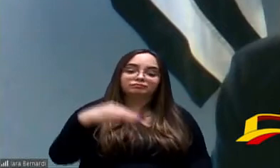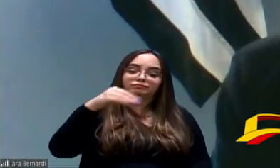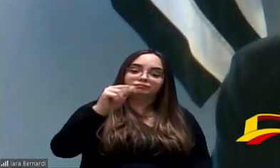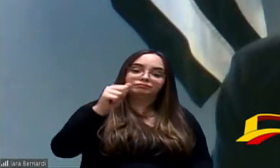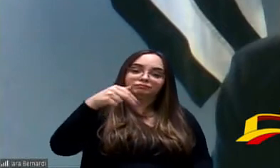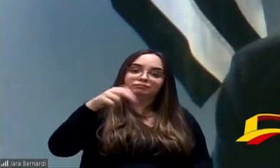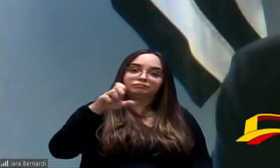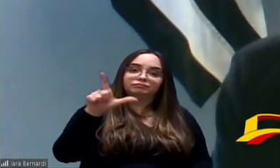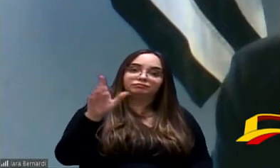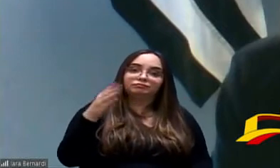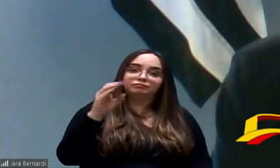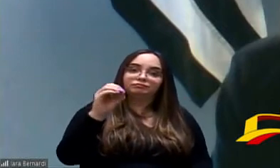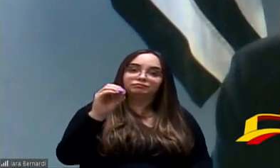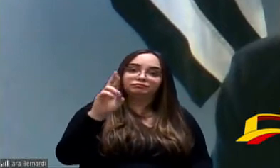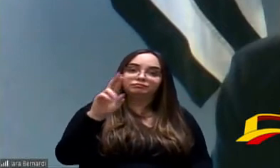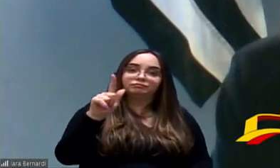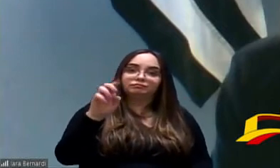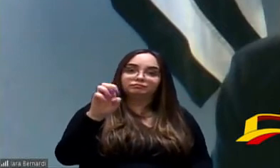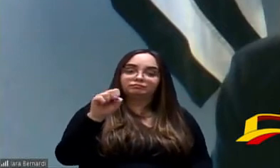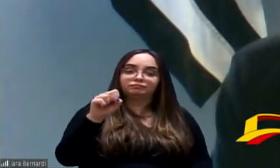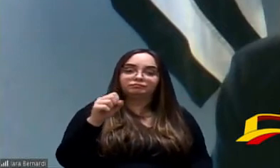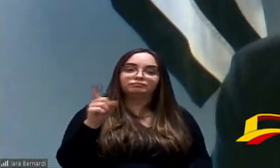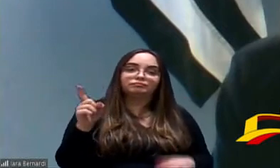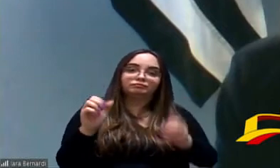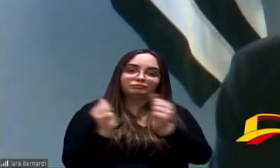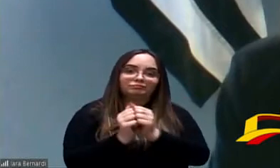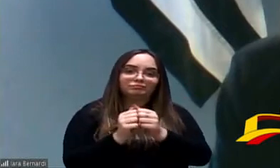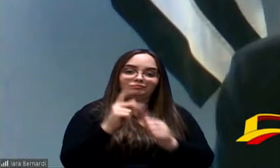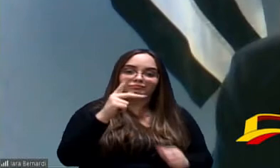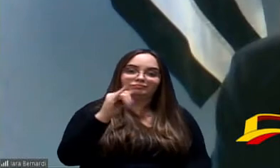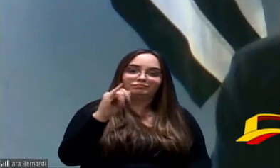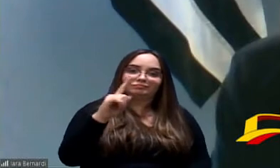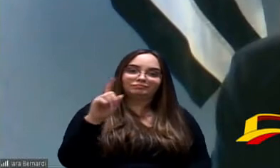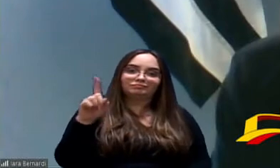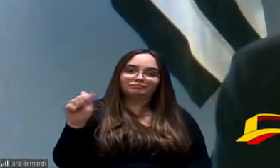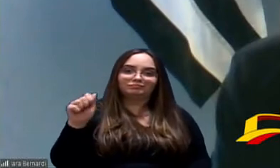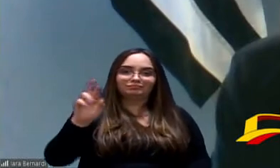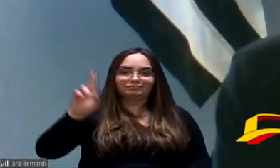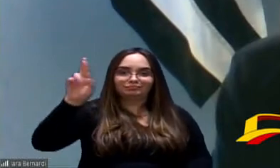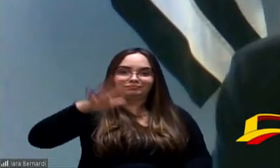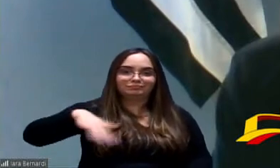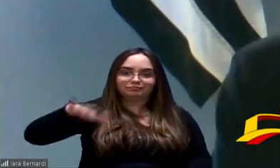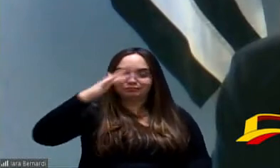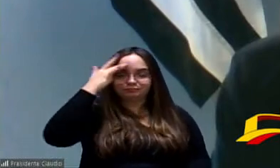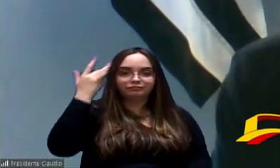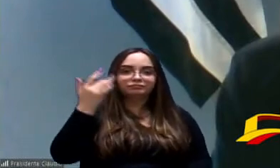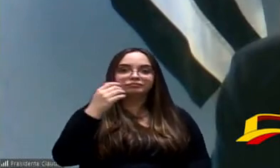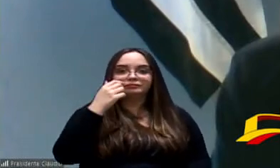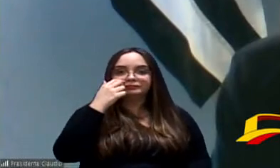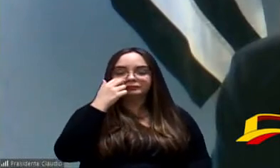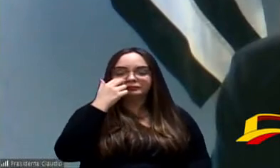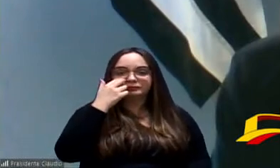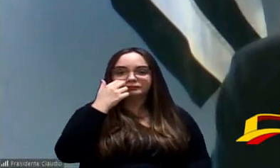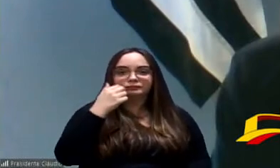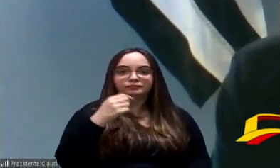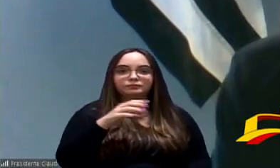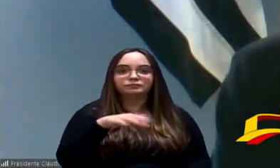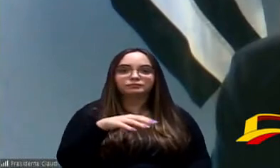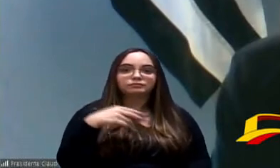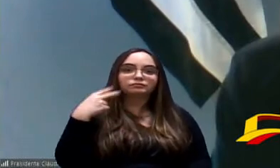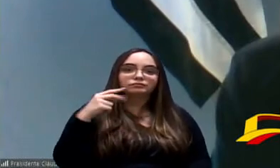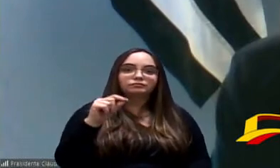de Moradores do Piazza, foi um grande batalhador para que isso acontecesse. Vereadora, na cidade. Vereadora,